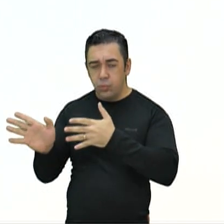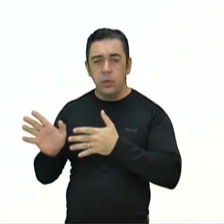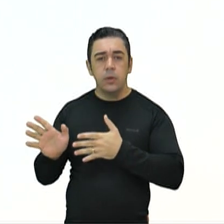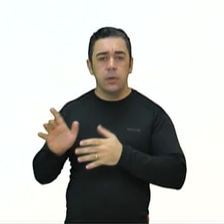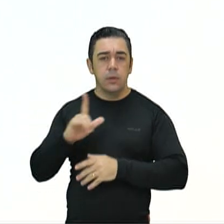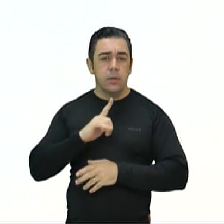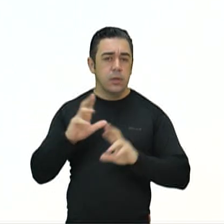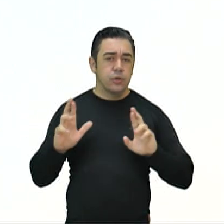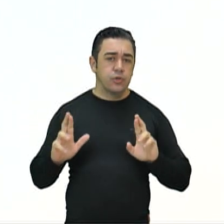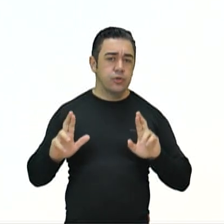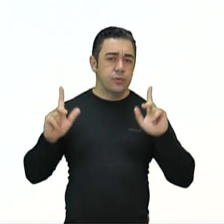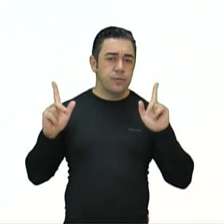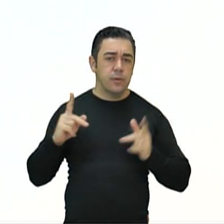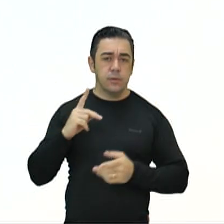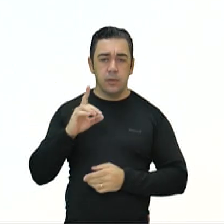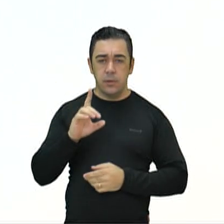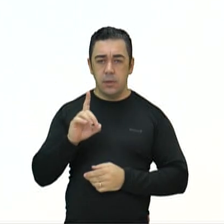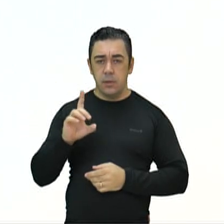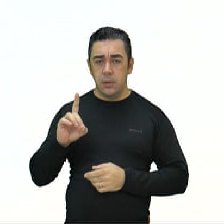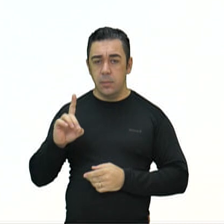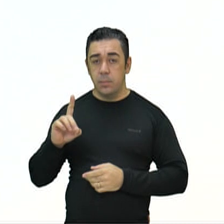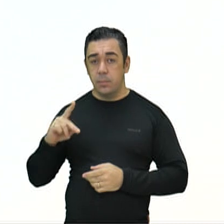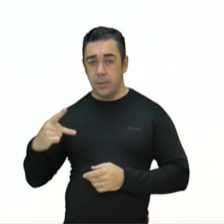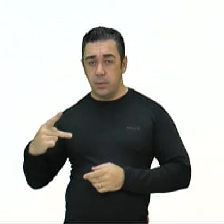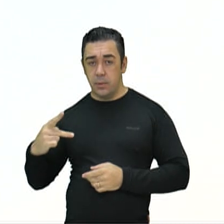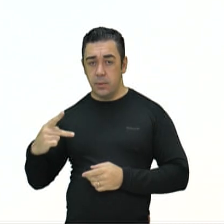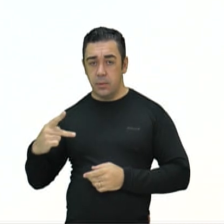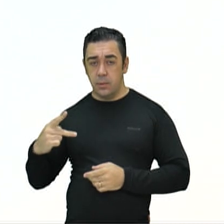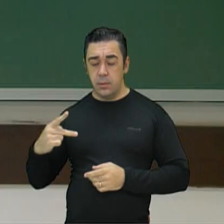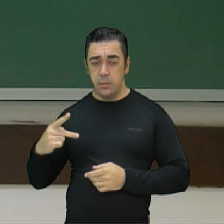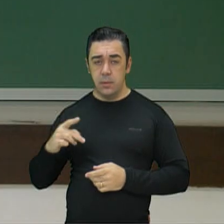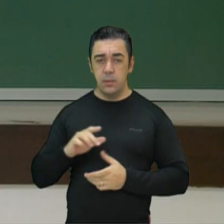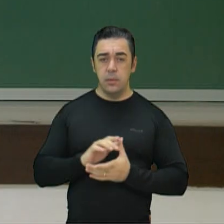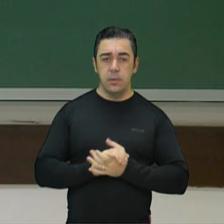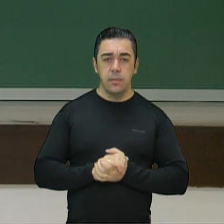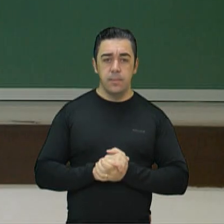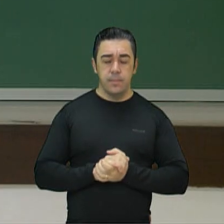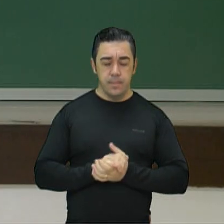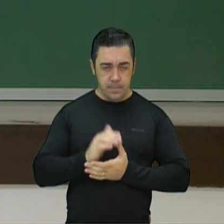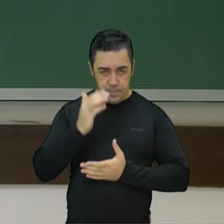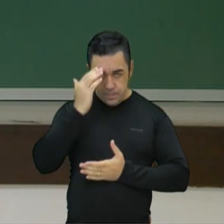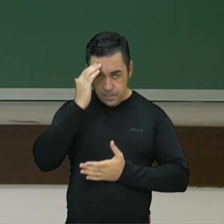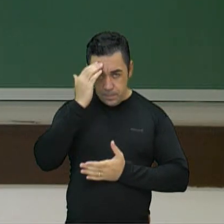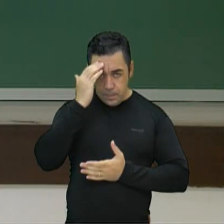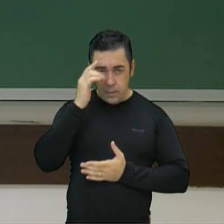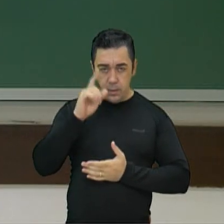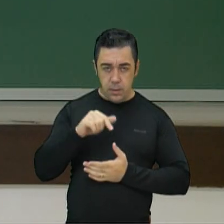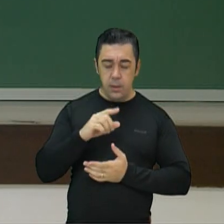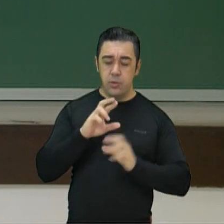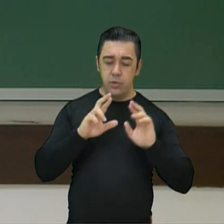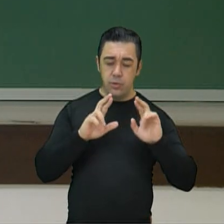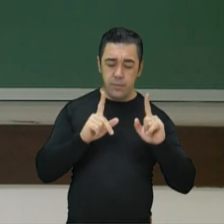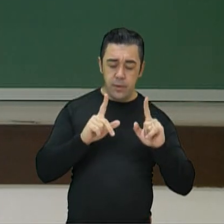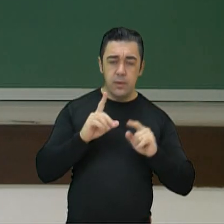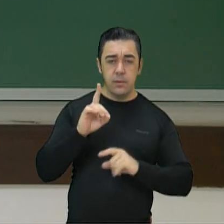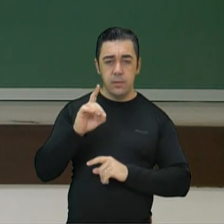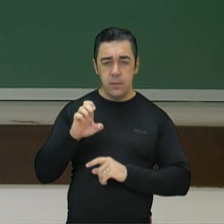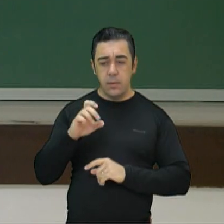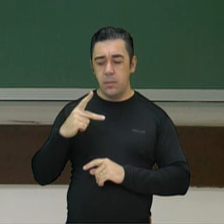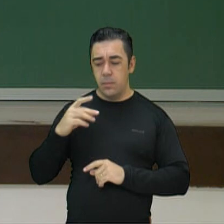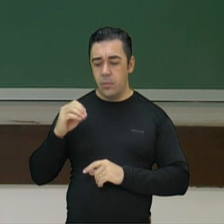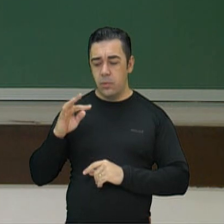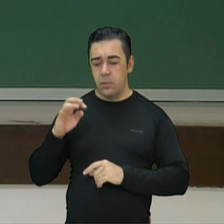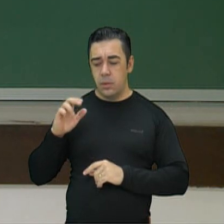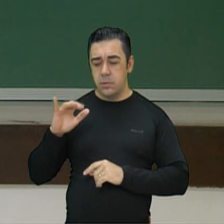potencial. Então, lembrando que diferença de potencial a gente abrevia como DDP, que é a mesma coisa que tensão, né?